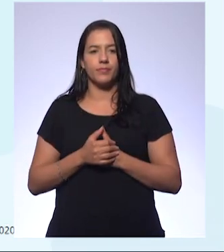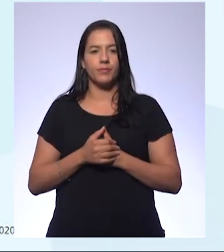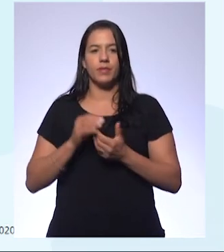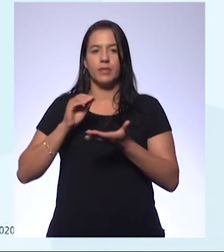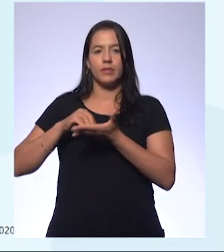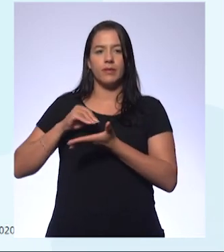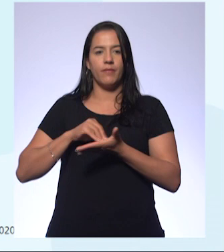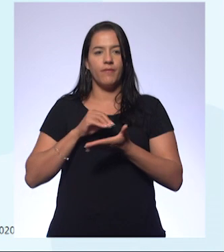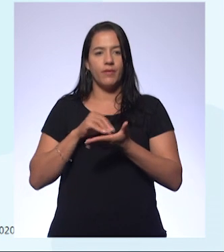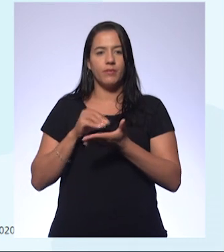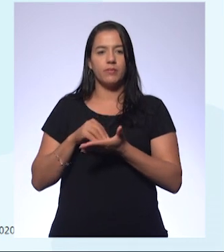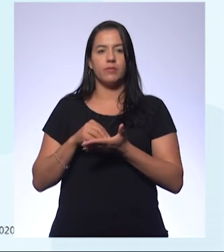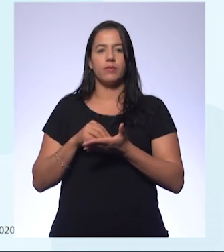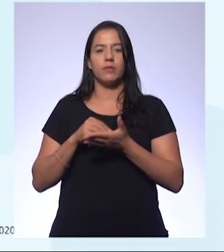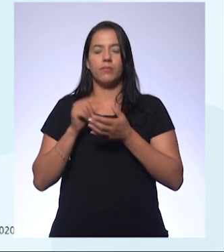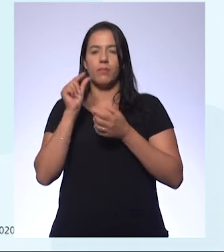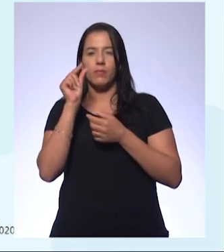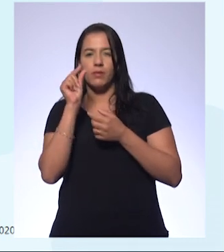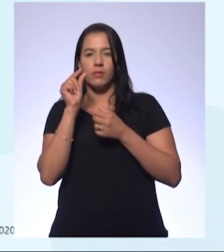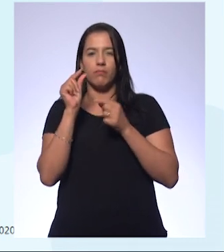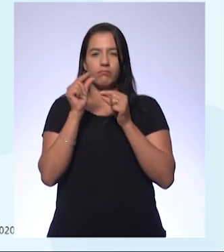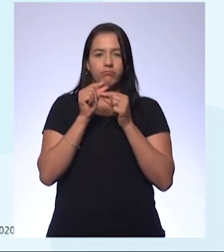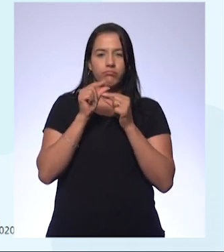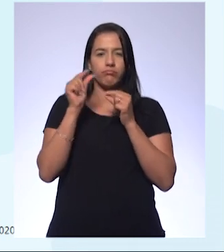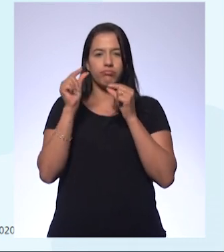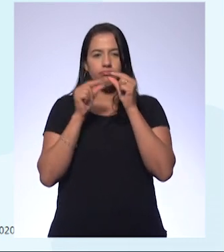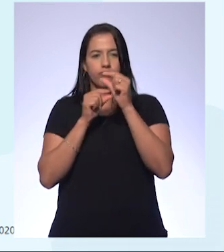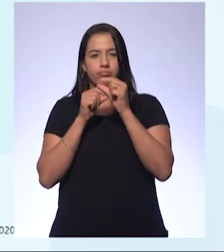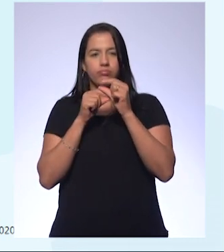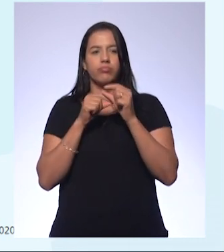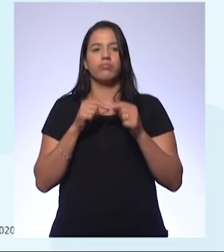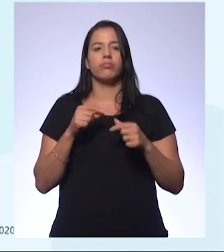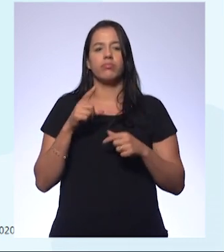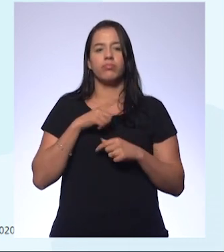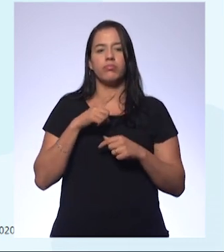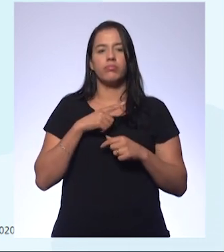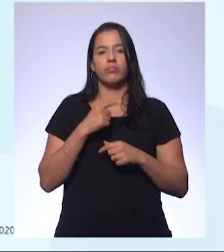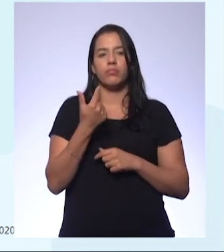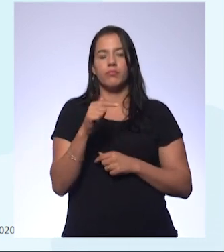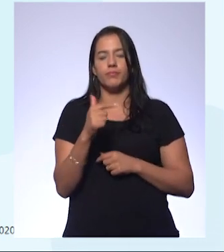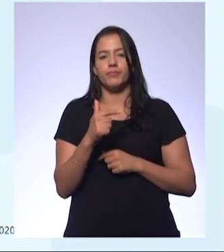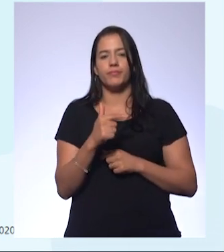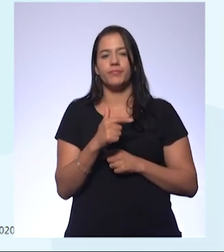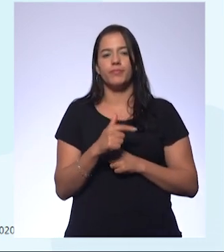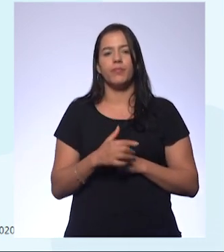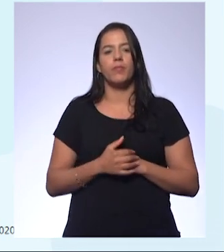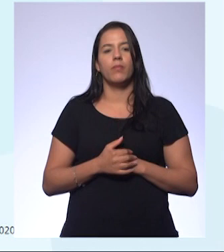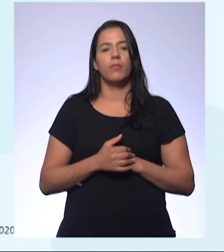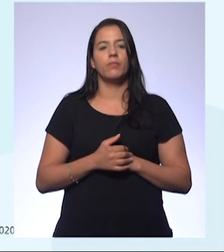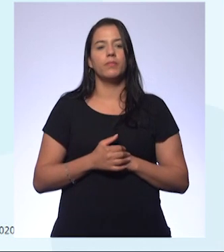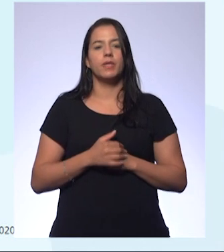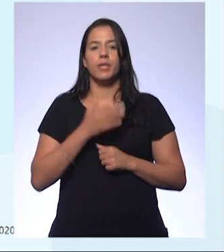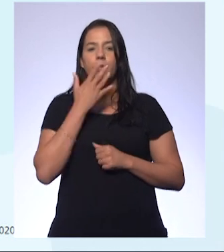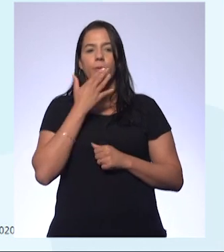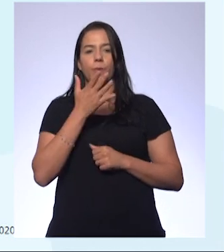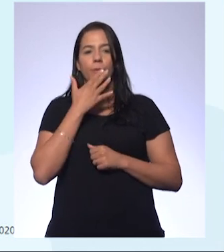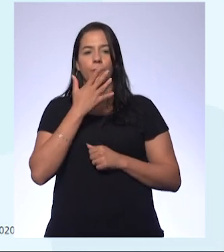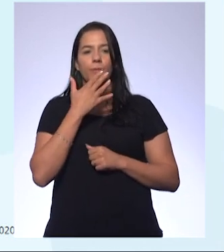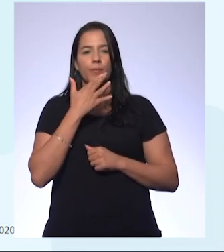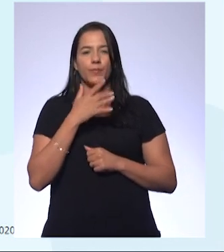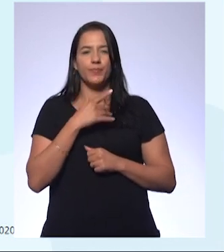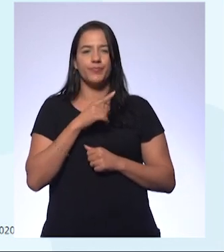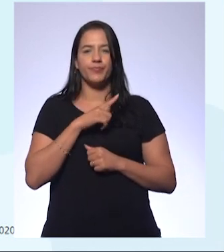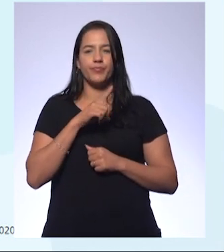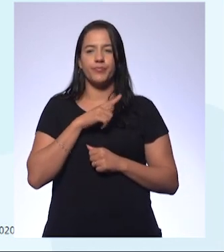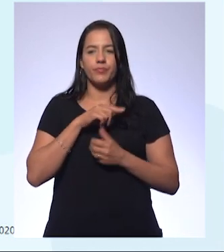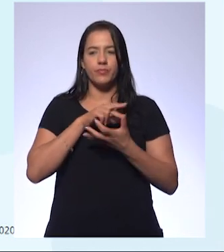faltando alguma banda ali, né? Que são essas regiões do cromossomo que, quando é colorido, ele acaba, né, a